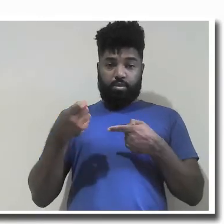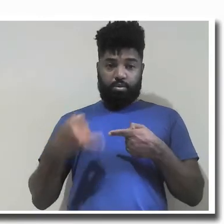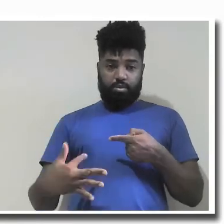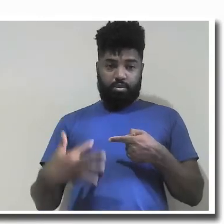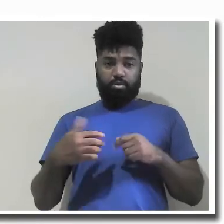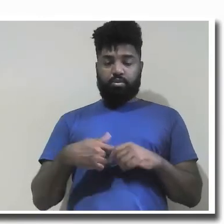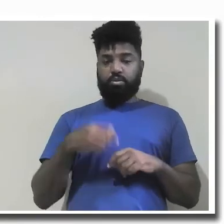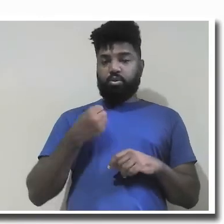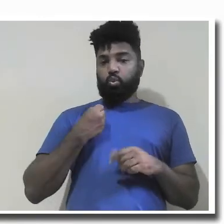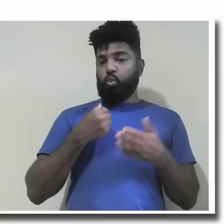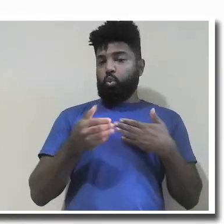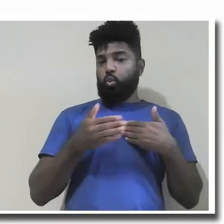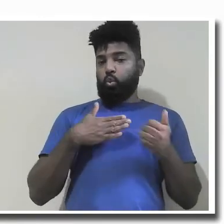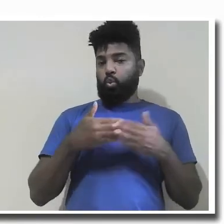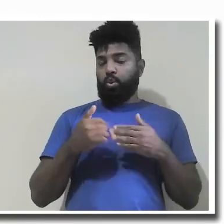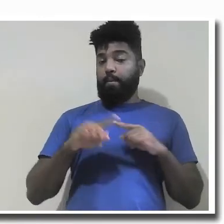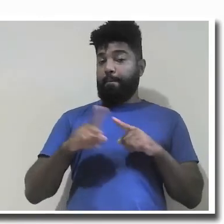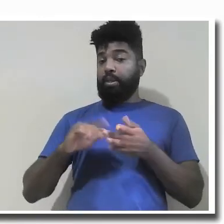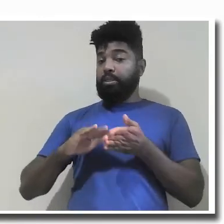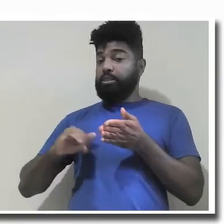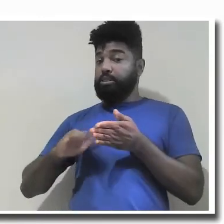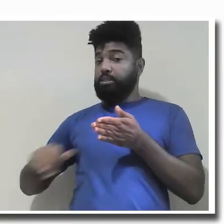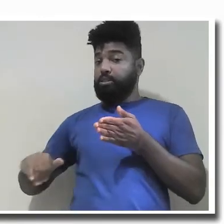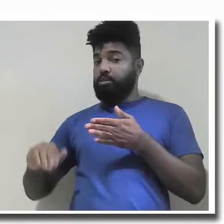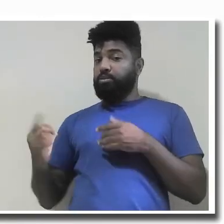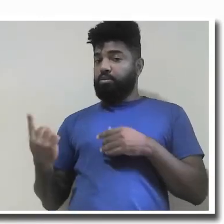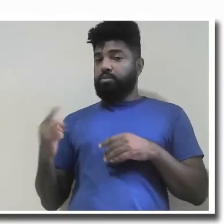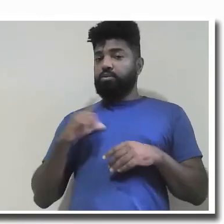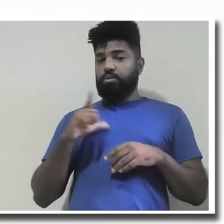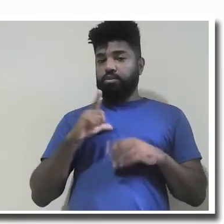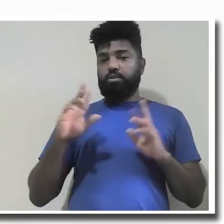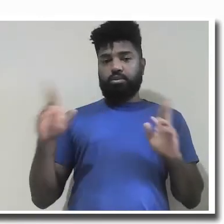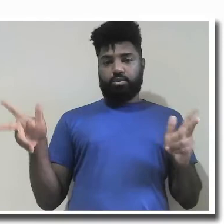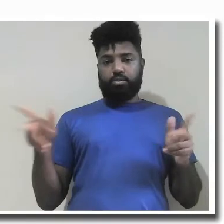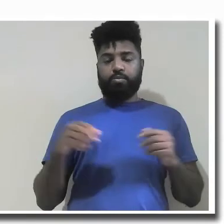valores, mas existe uma exceção.